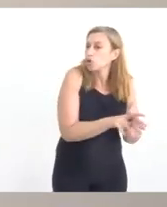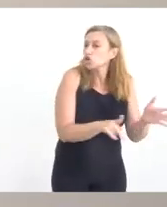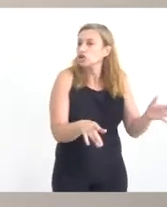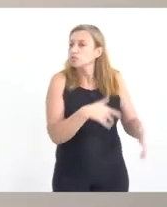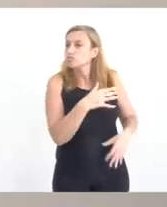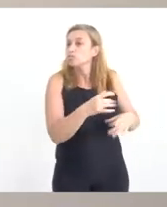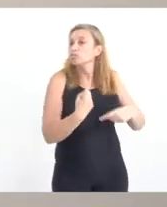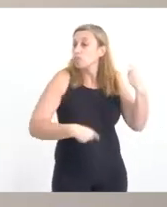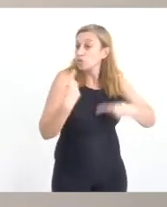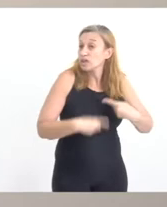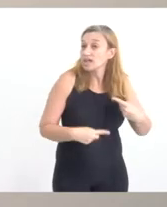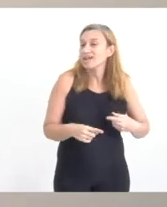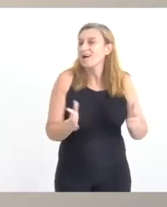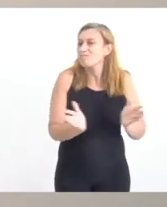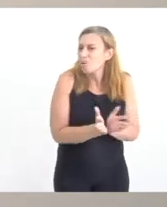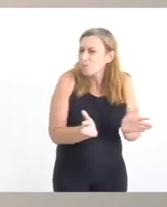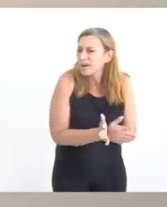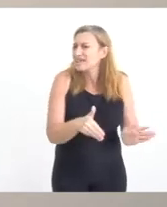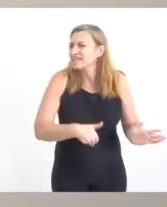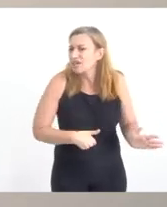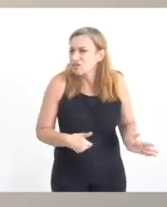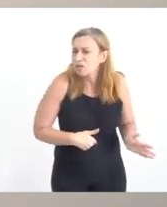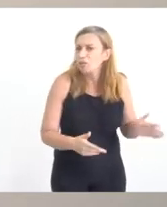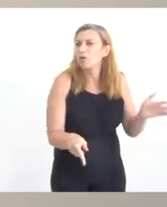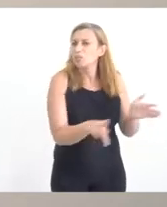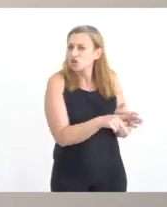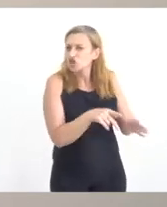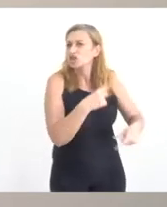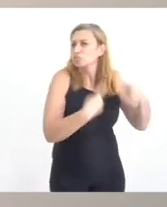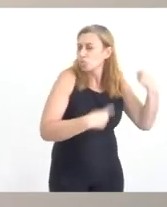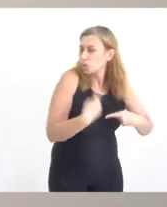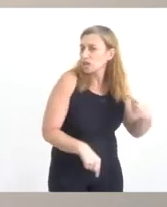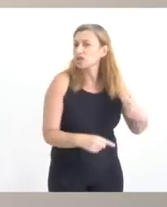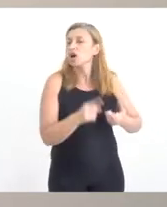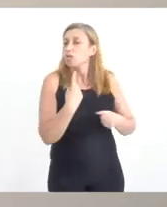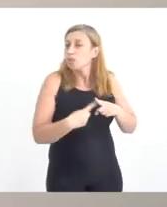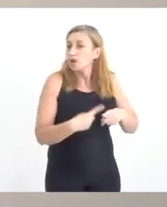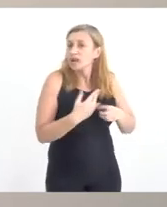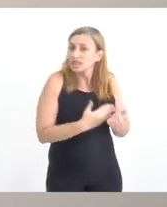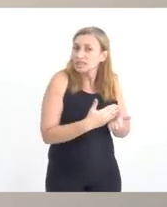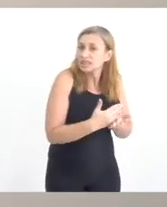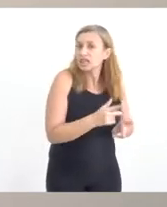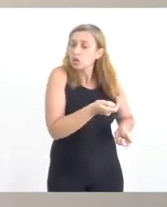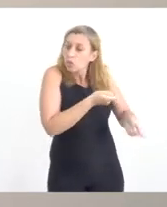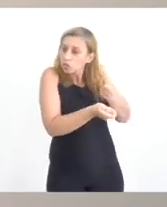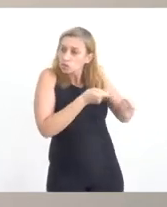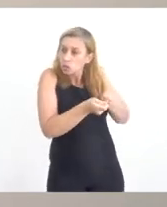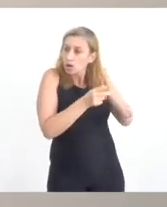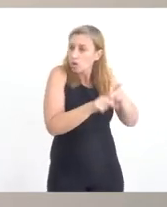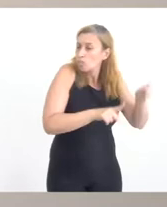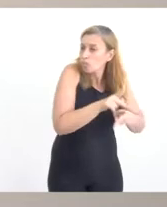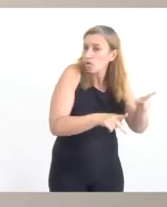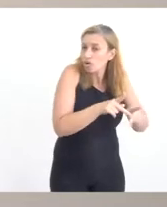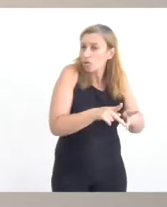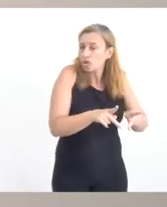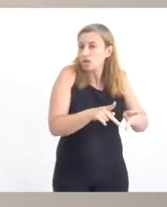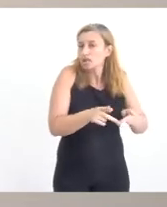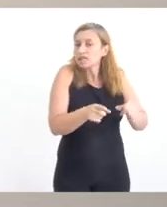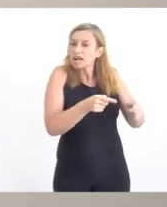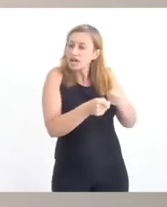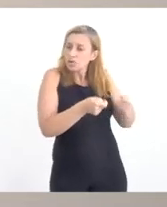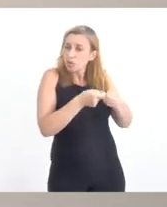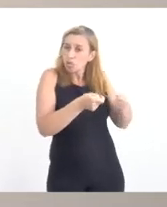político a miséria é um projeto é porque a partir daí fica controla as populações se